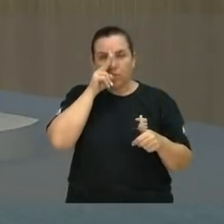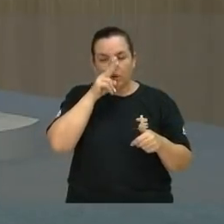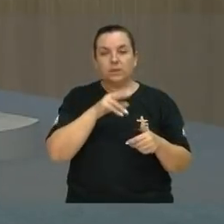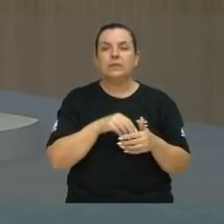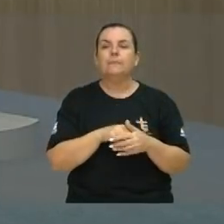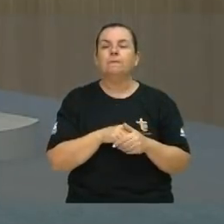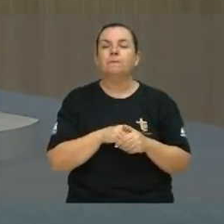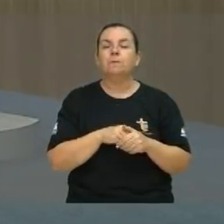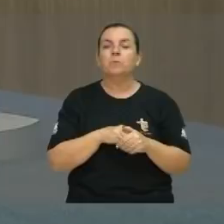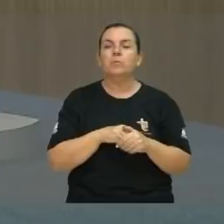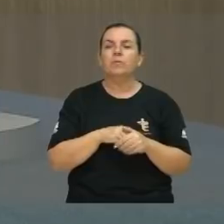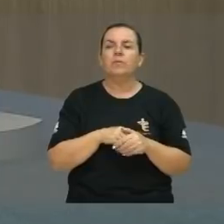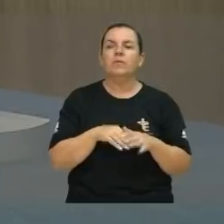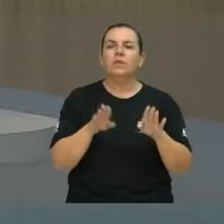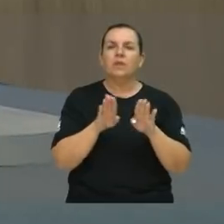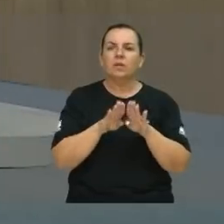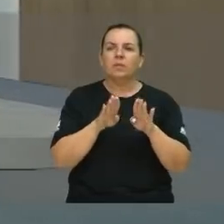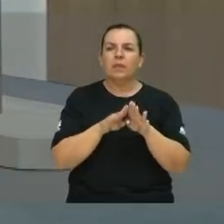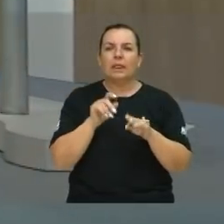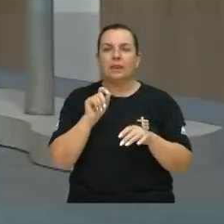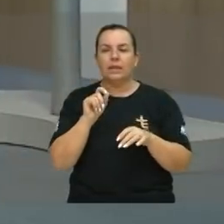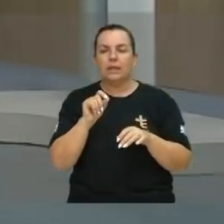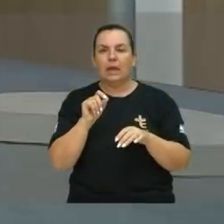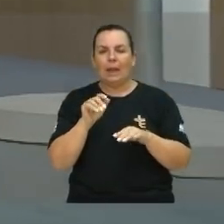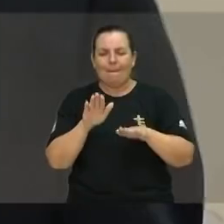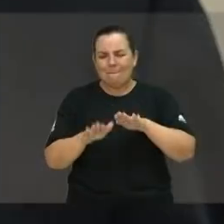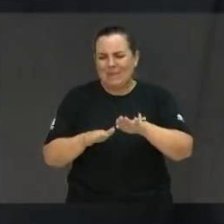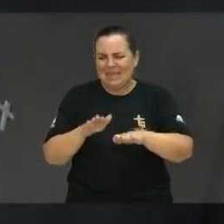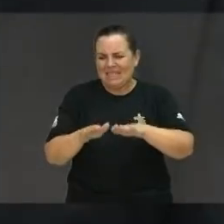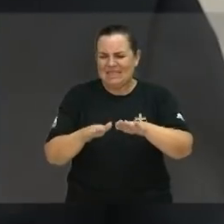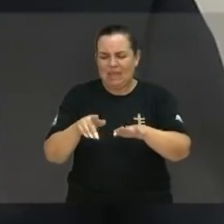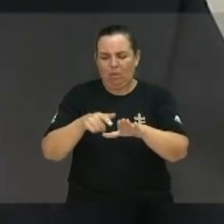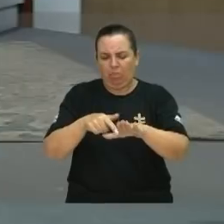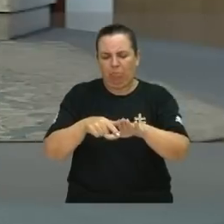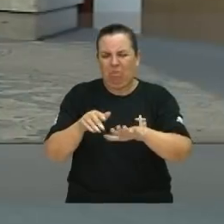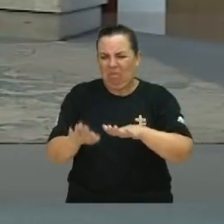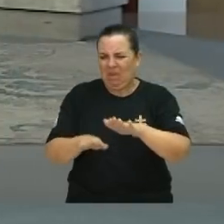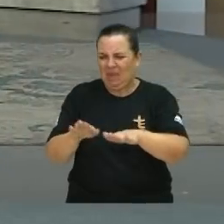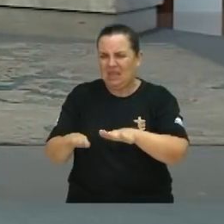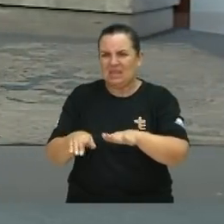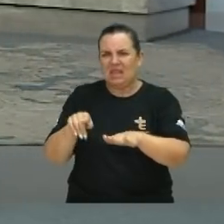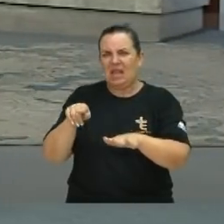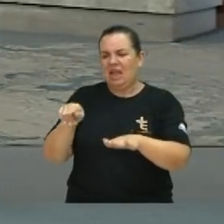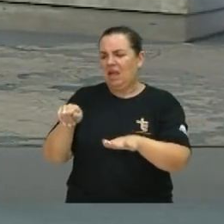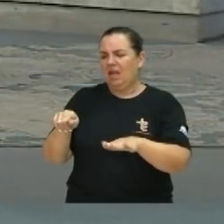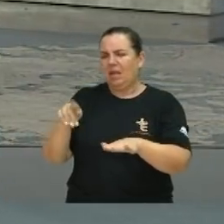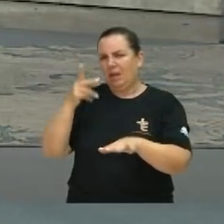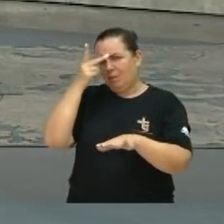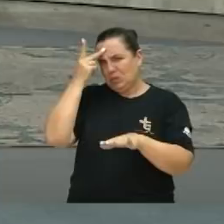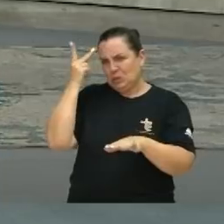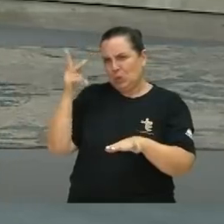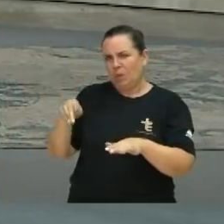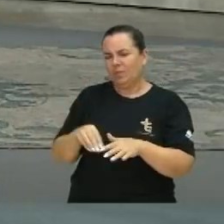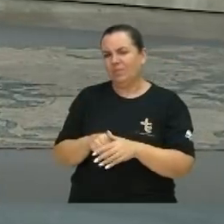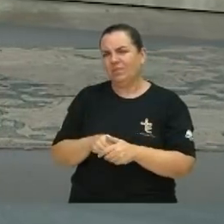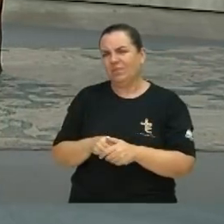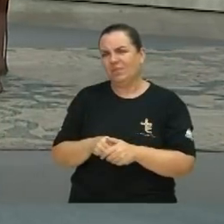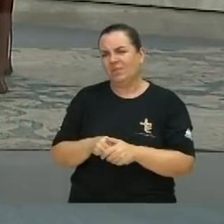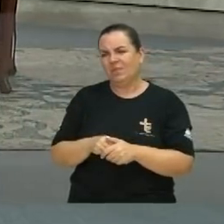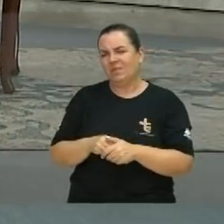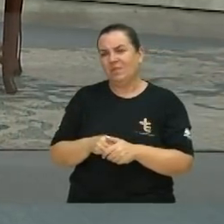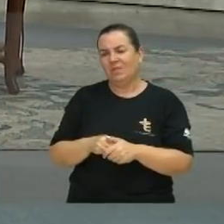e a imagem tomada de quem pisoteiam vencido pisa o vencido